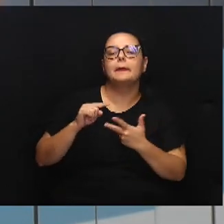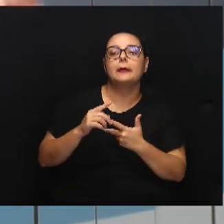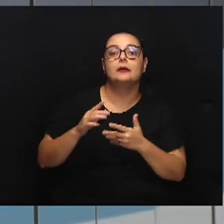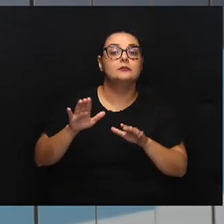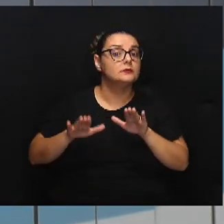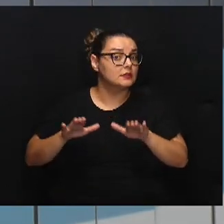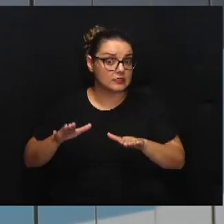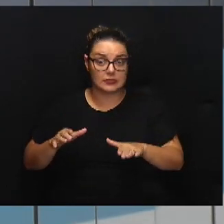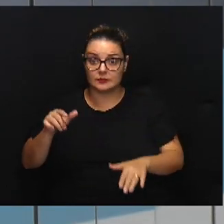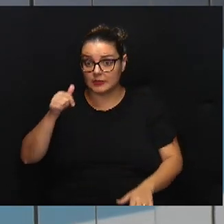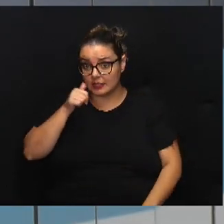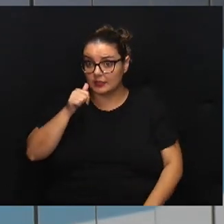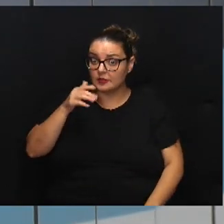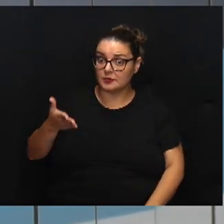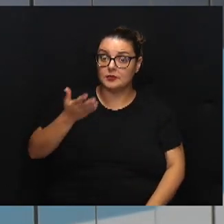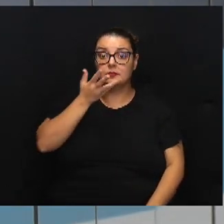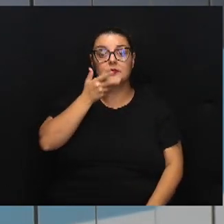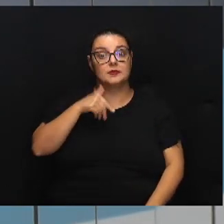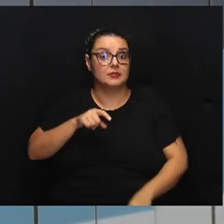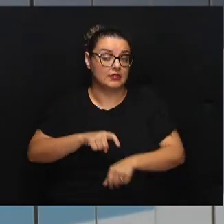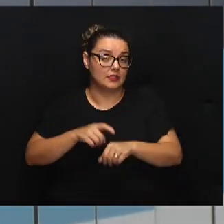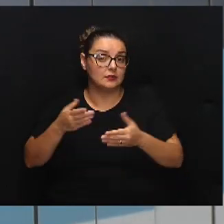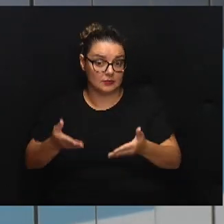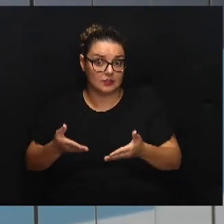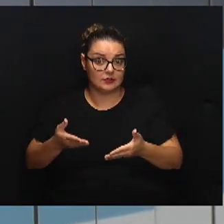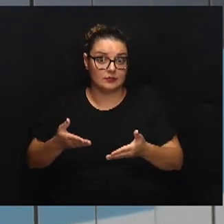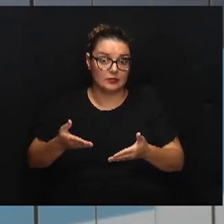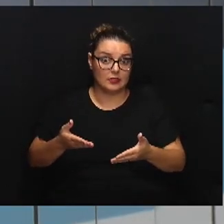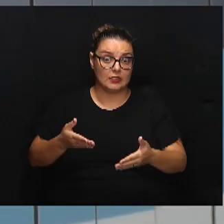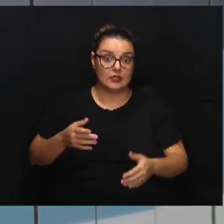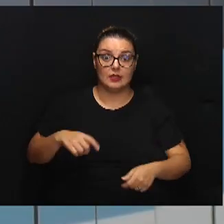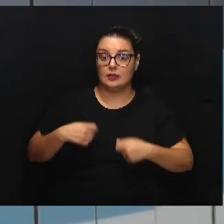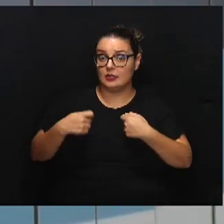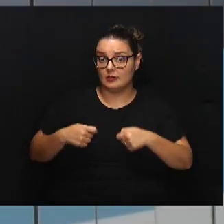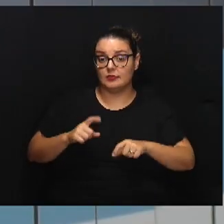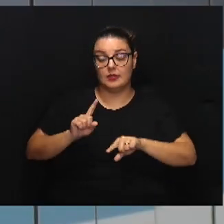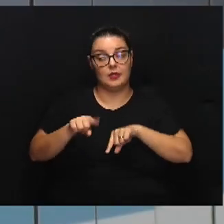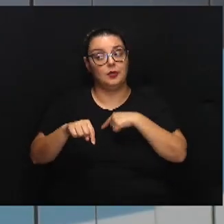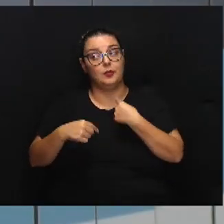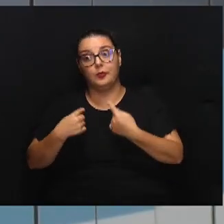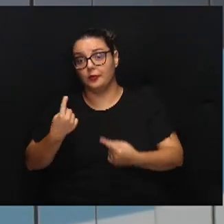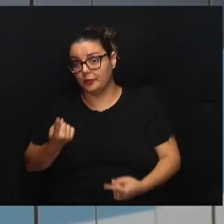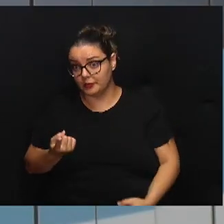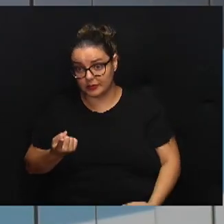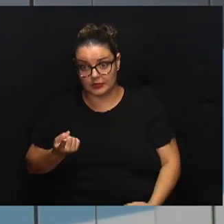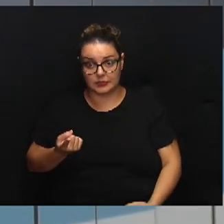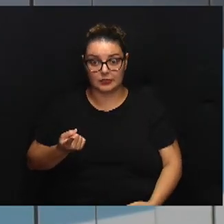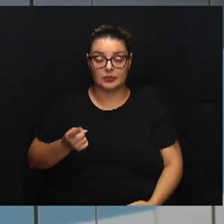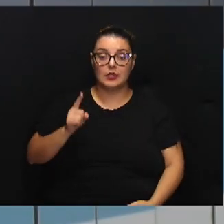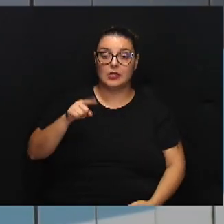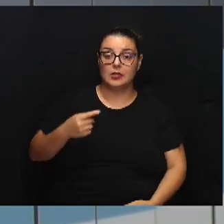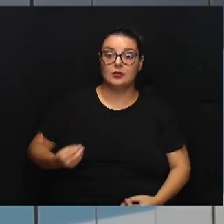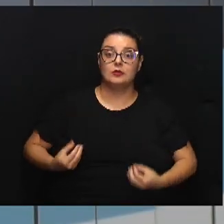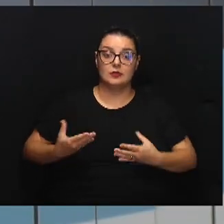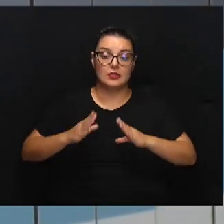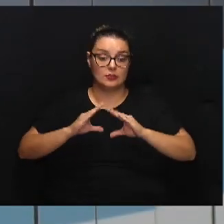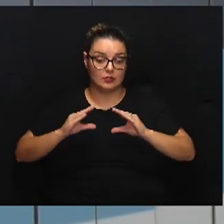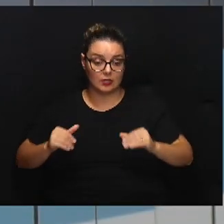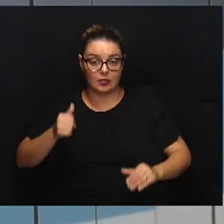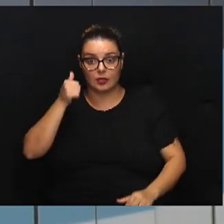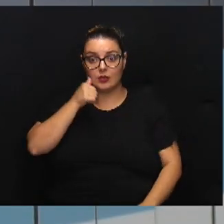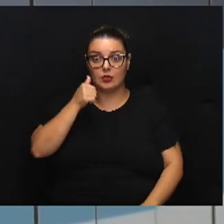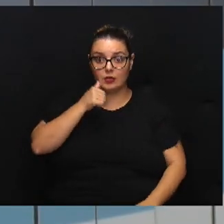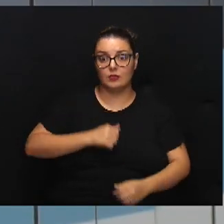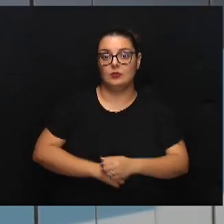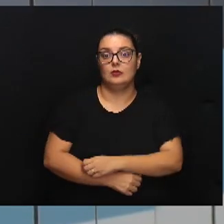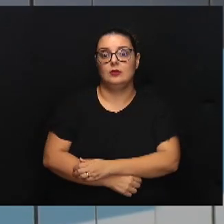vezes, para aquela mulher, para aquela criança, naquele momento, naquela situação, a necessidade é outra, né? O que vai trazer conforto para aquela mulher,